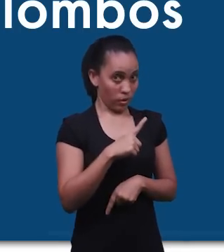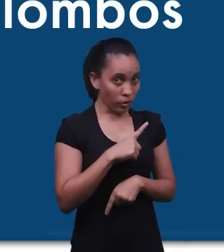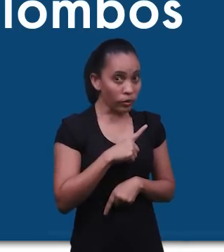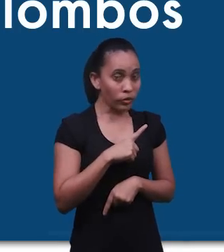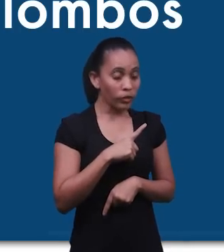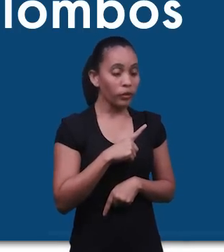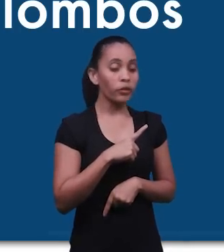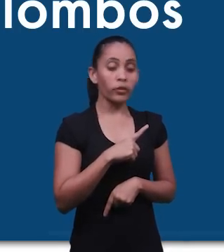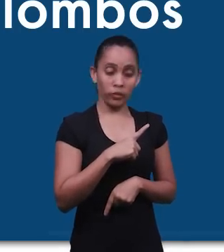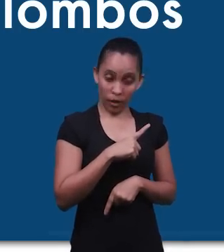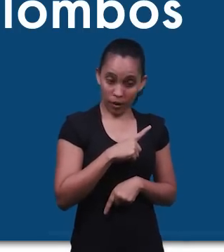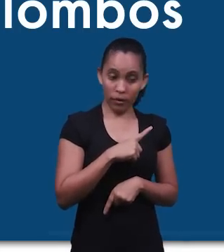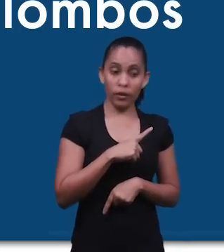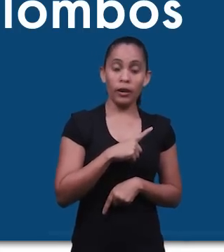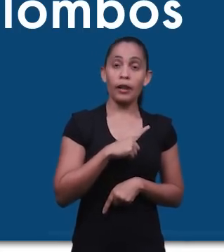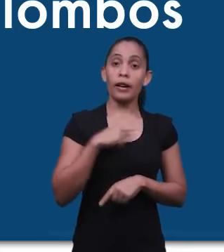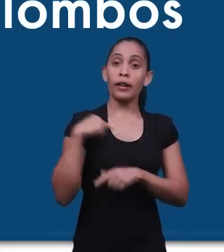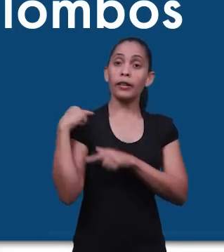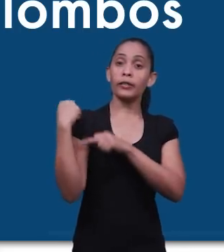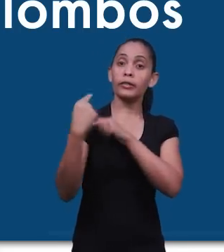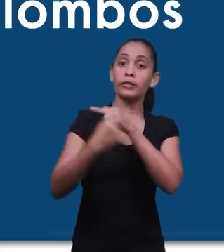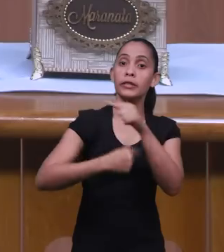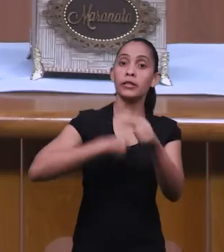descendido de Abraão.